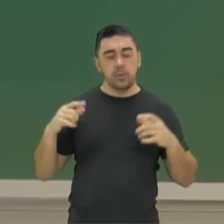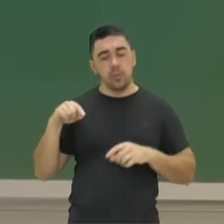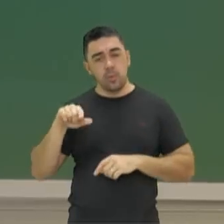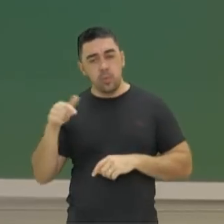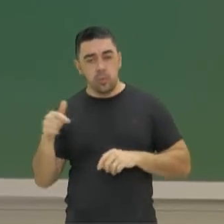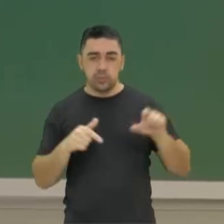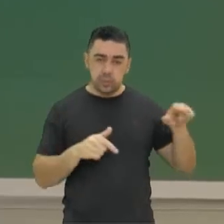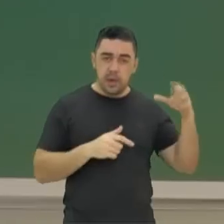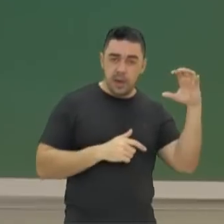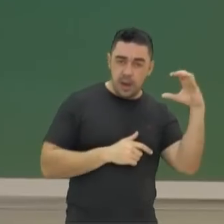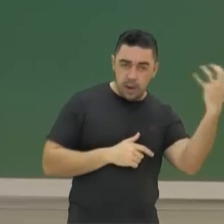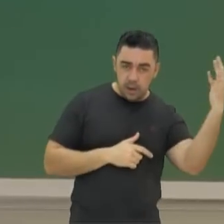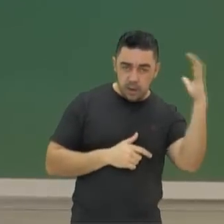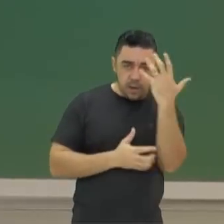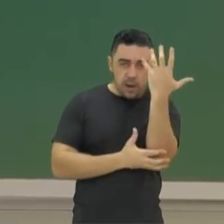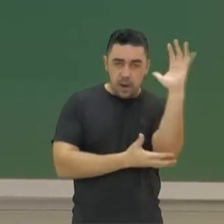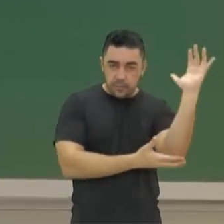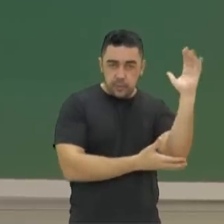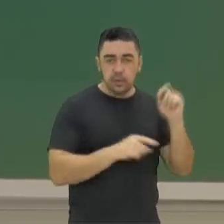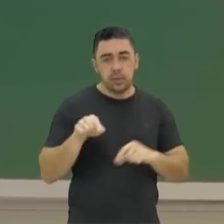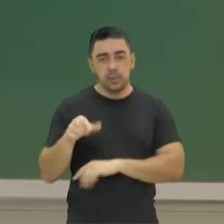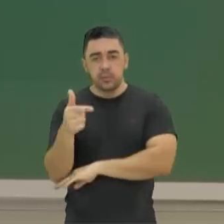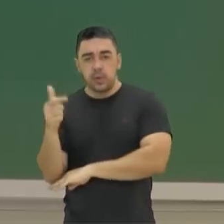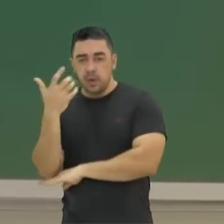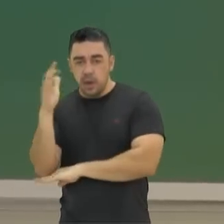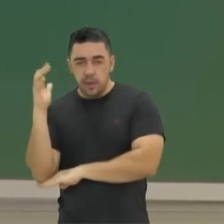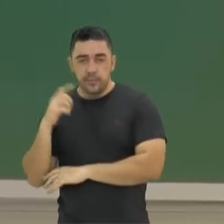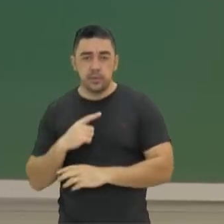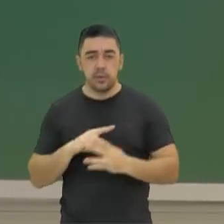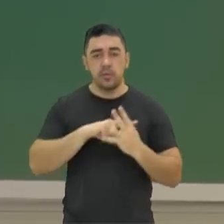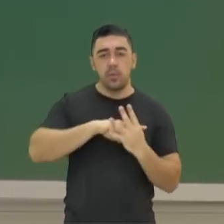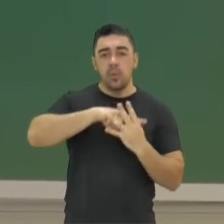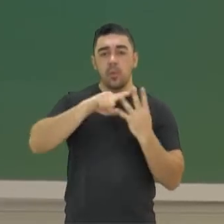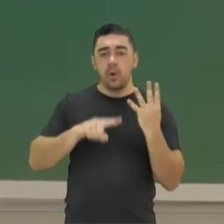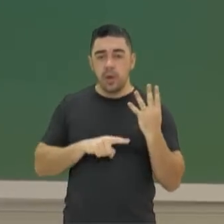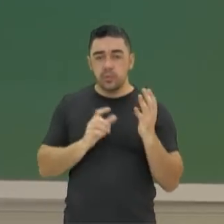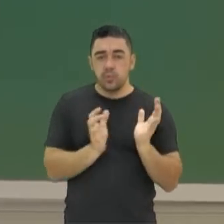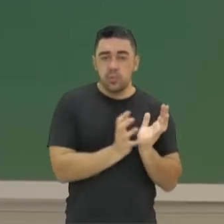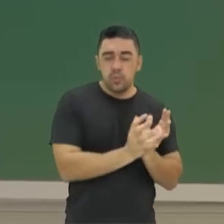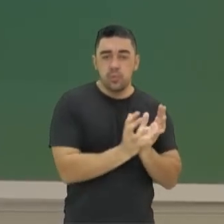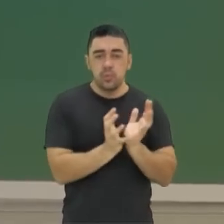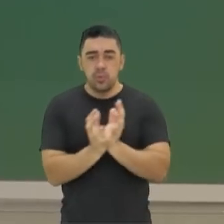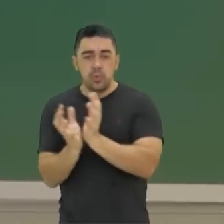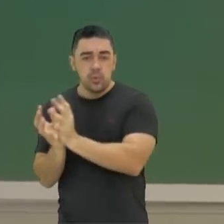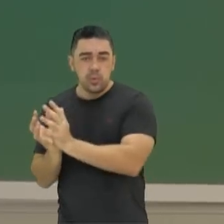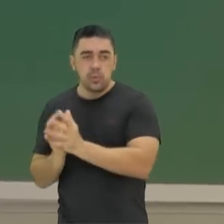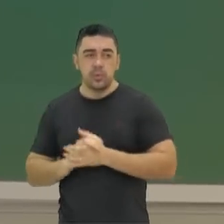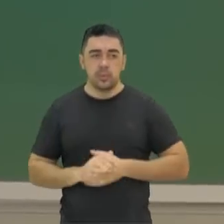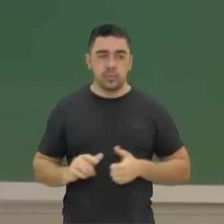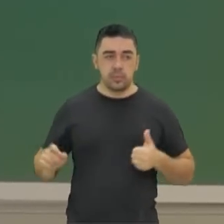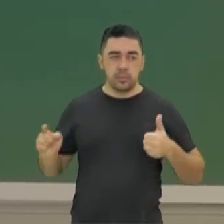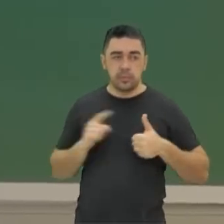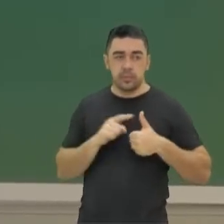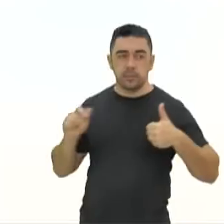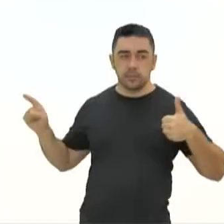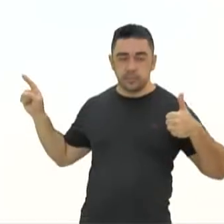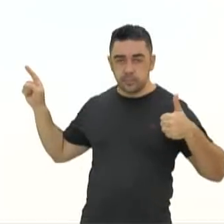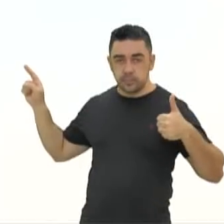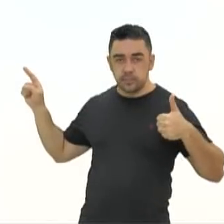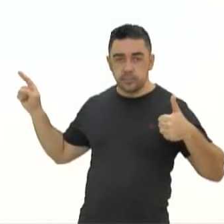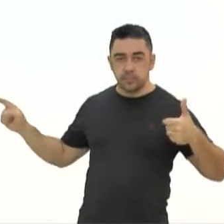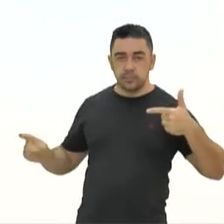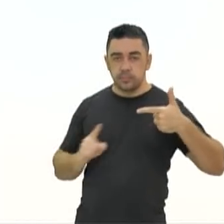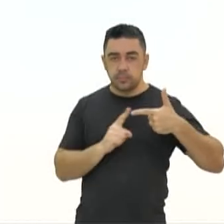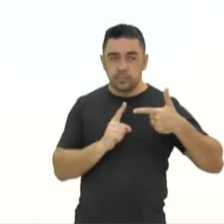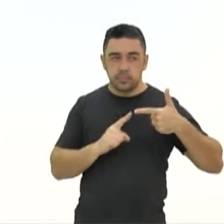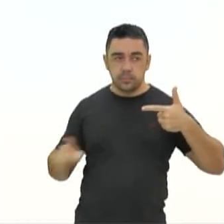o outro sem árvore, certo? Formou, então, 4 grupos de humanos. Olha só, o Ardipithecus, o